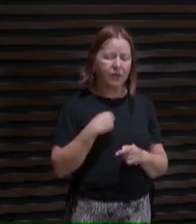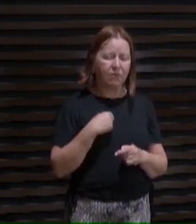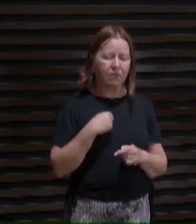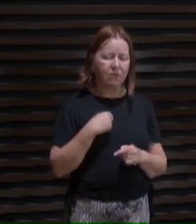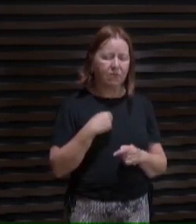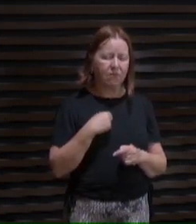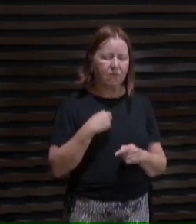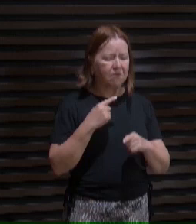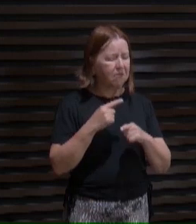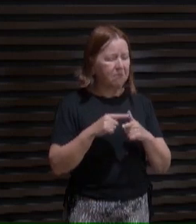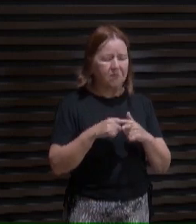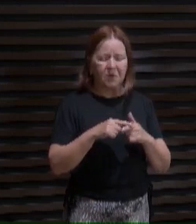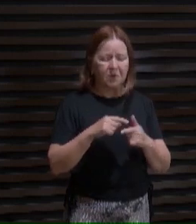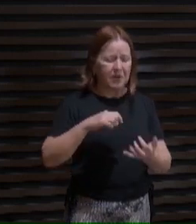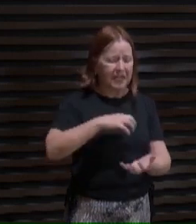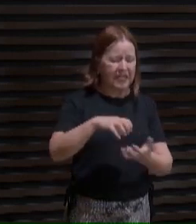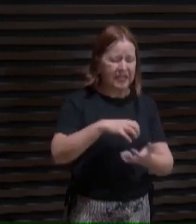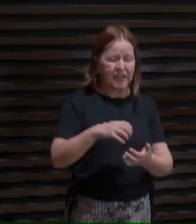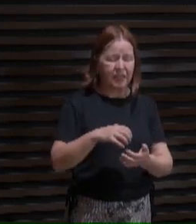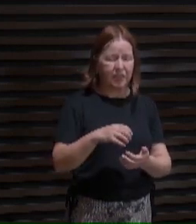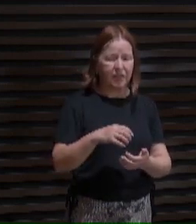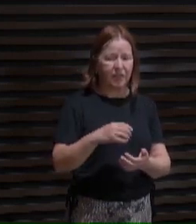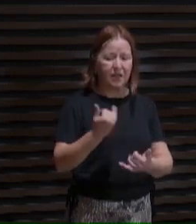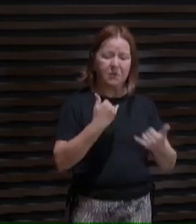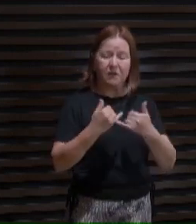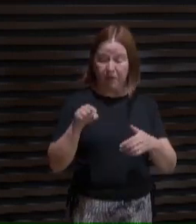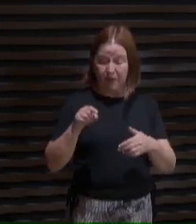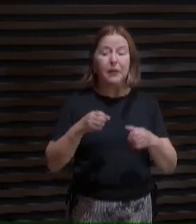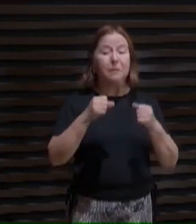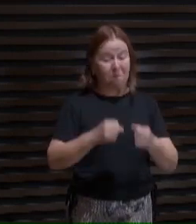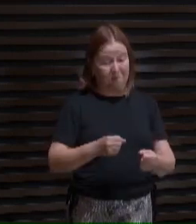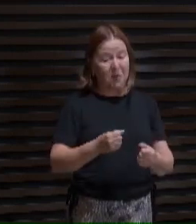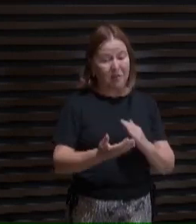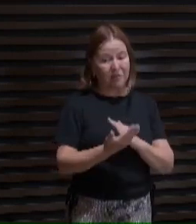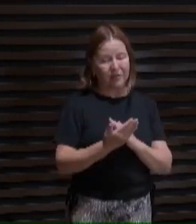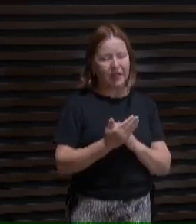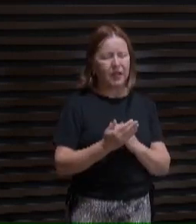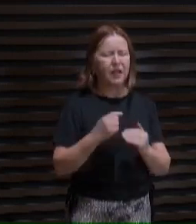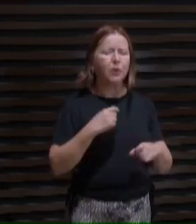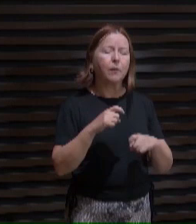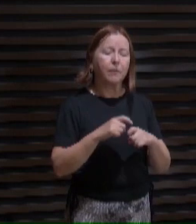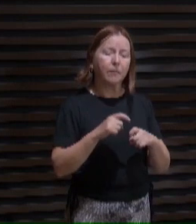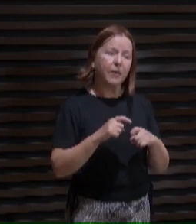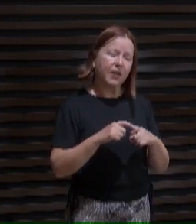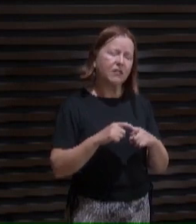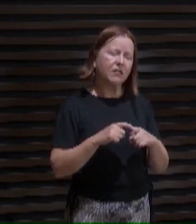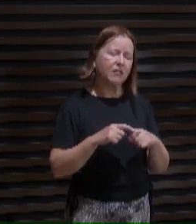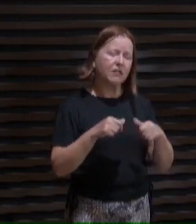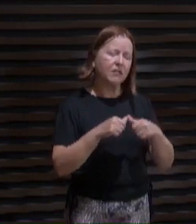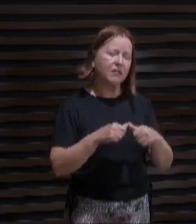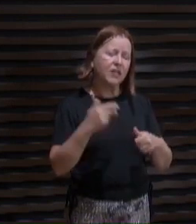crise. E me disseram que você pode me ajudar. Eu sou médico, eu estou no